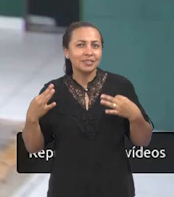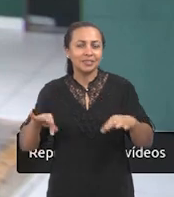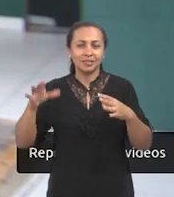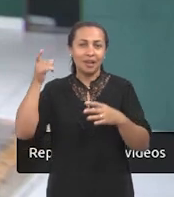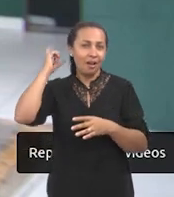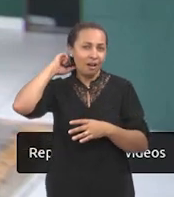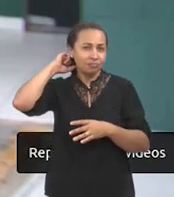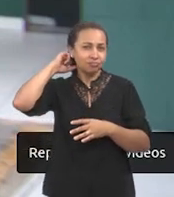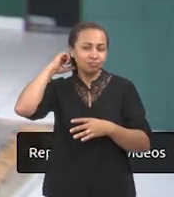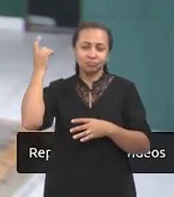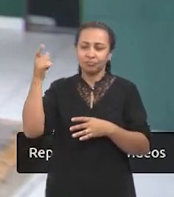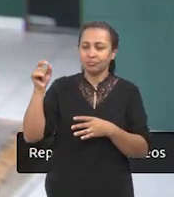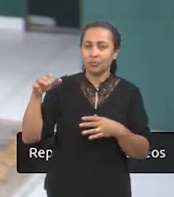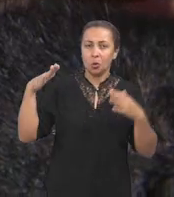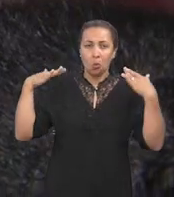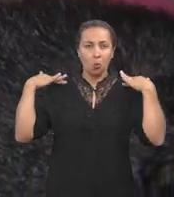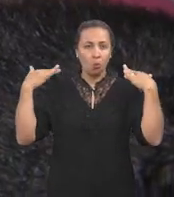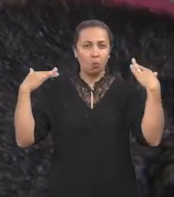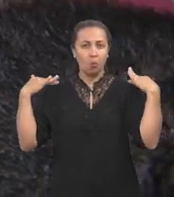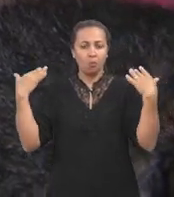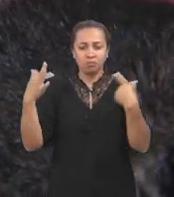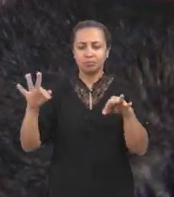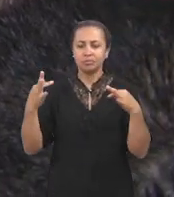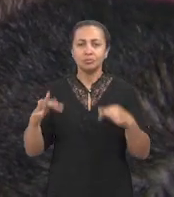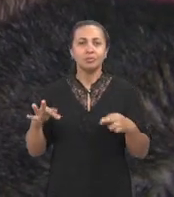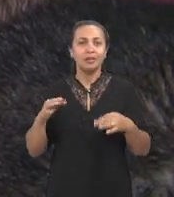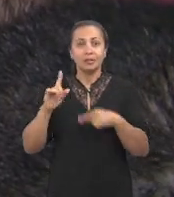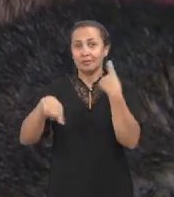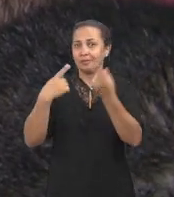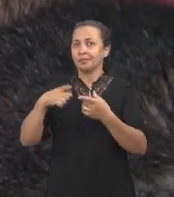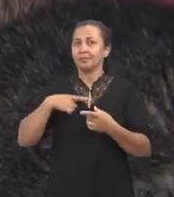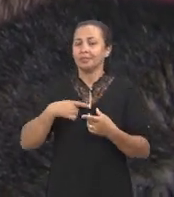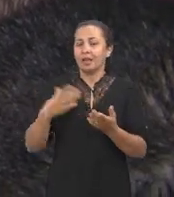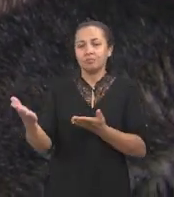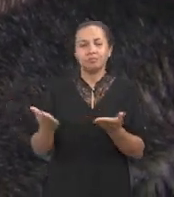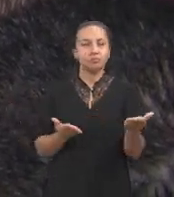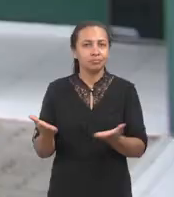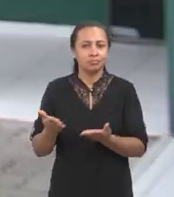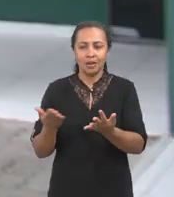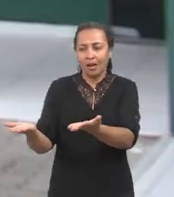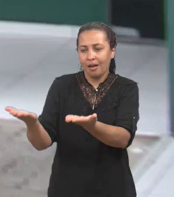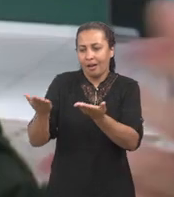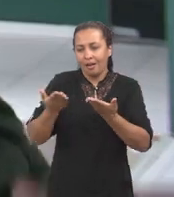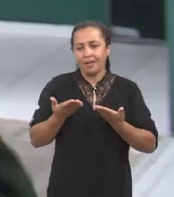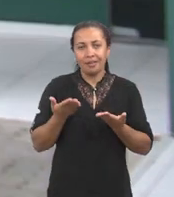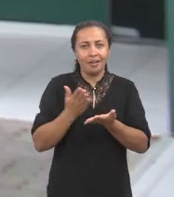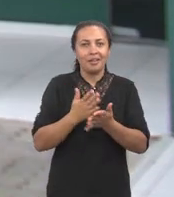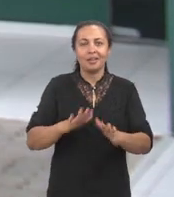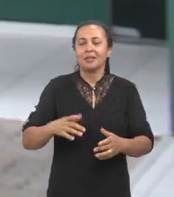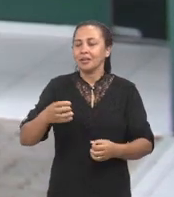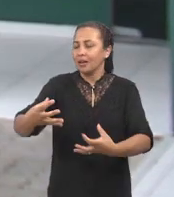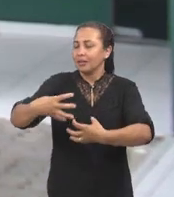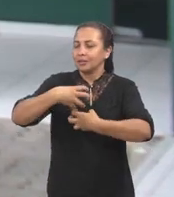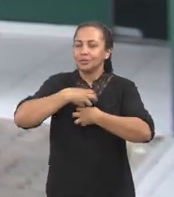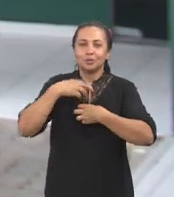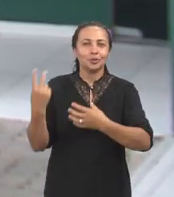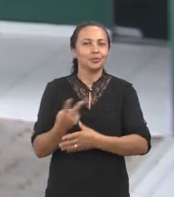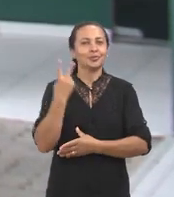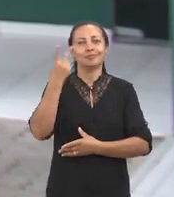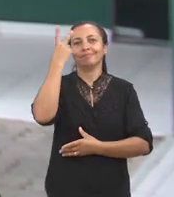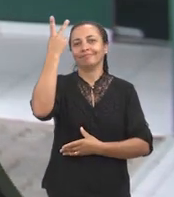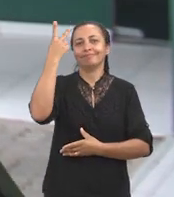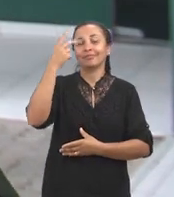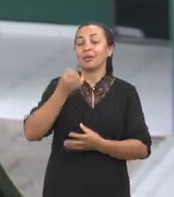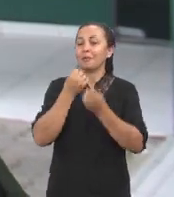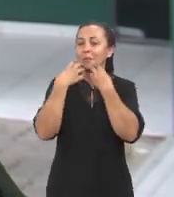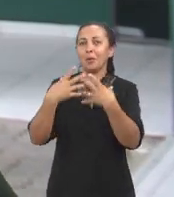e na região da nuca ombro a partir do momento que nós recebemos esse tipo de serviço a gente acaba se sentindo valorizado né